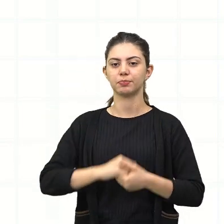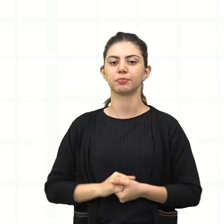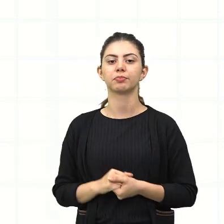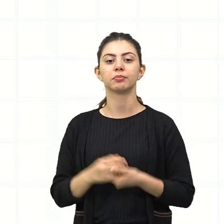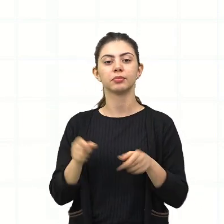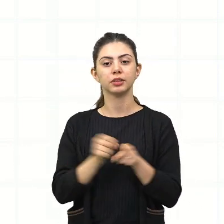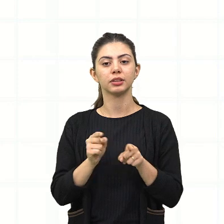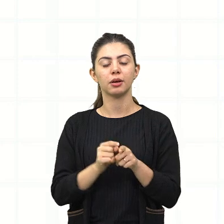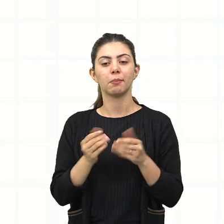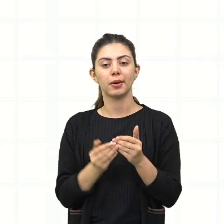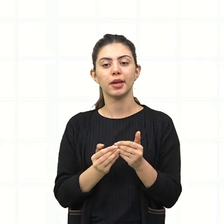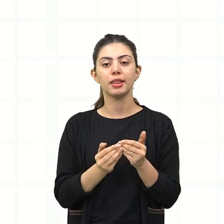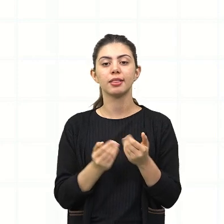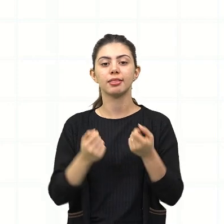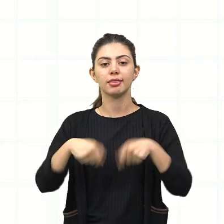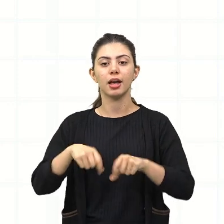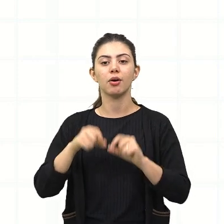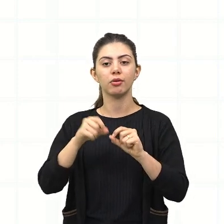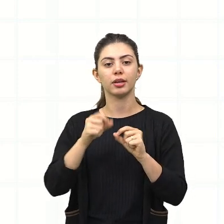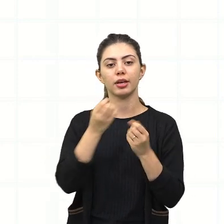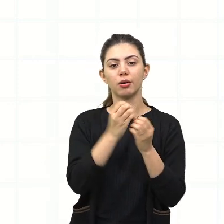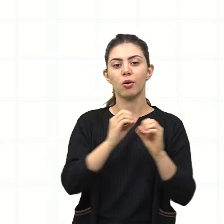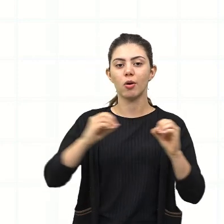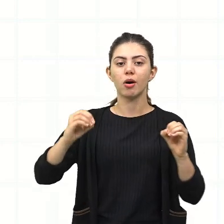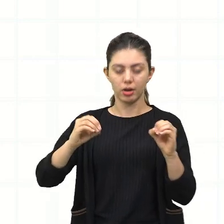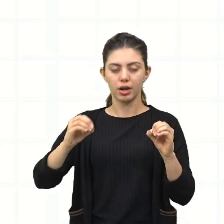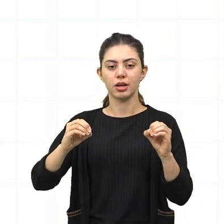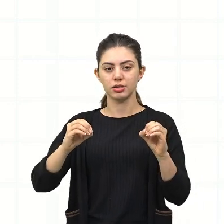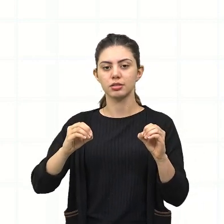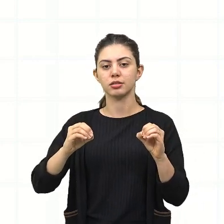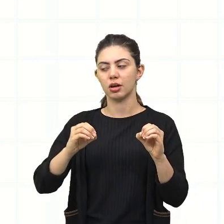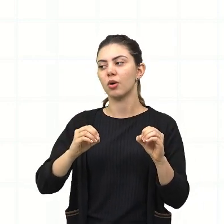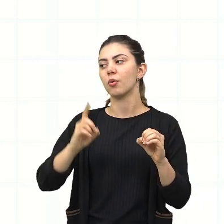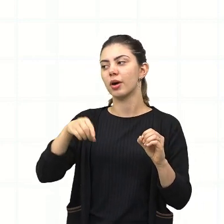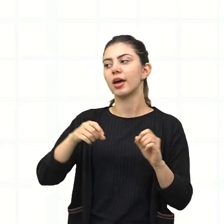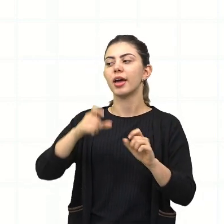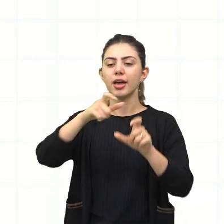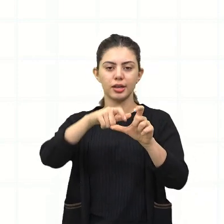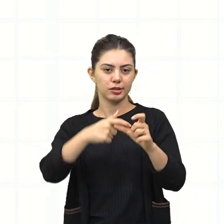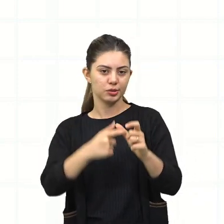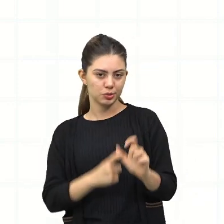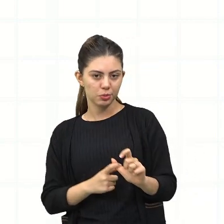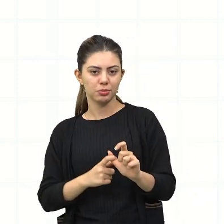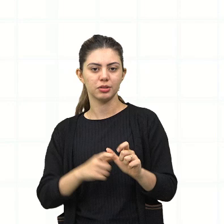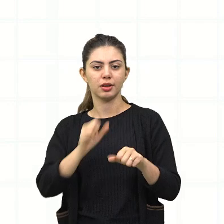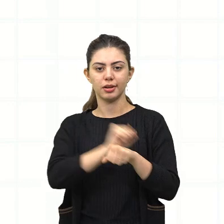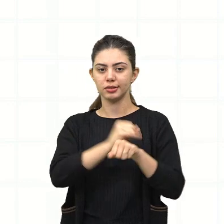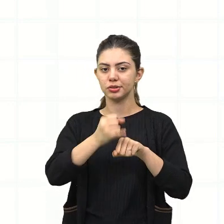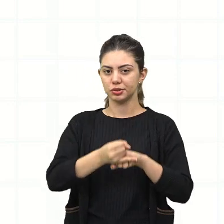oração subordinada adjetiva. Essa é uma característica interessante dos pronomes relativos.